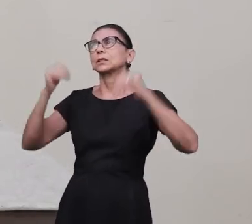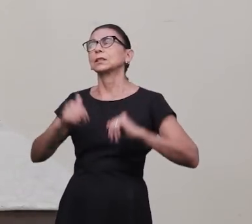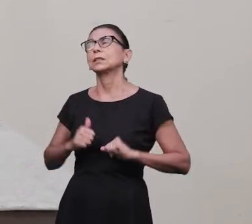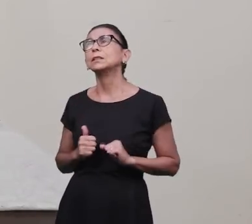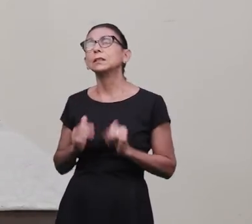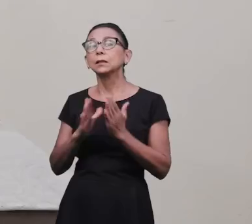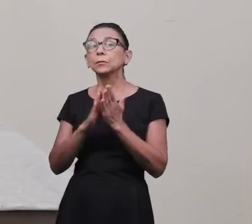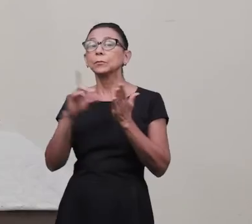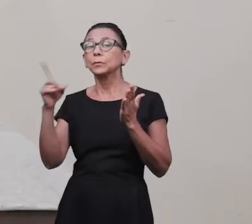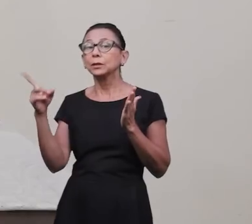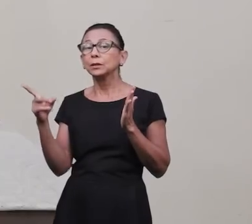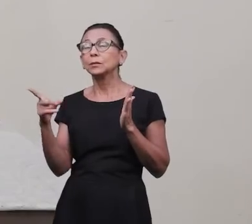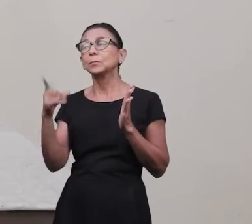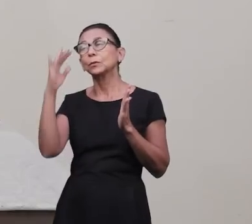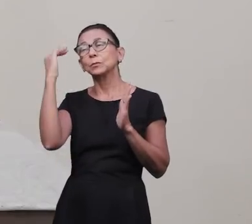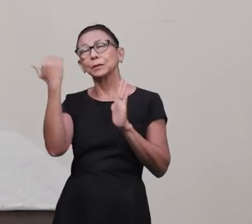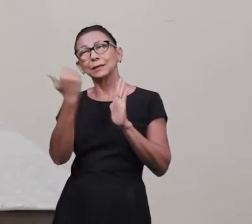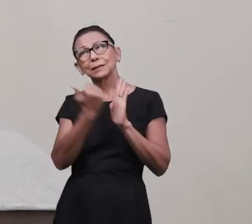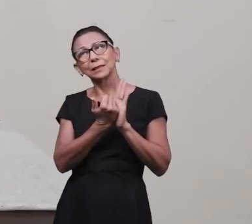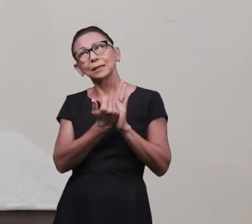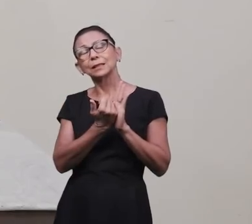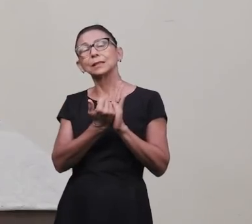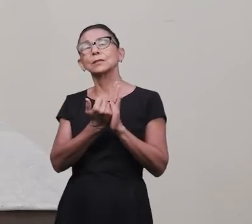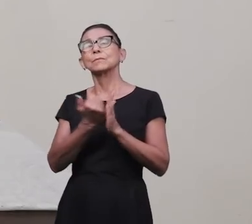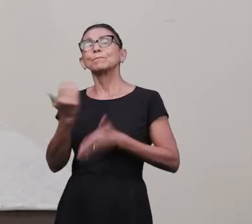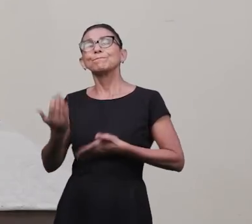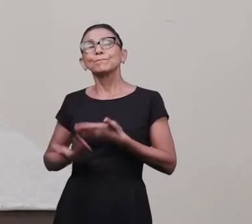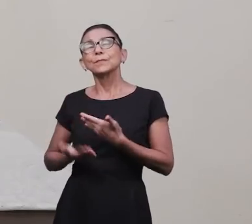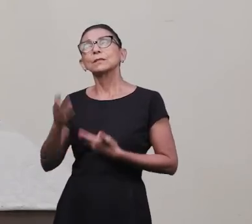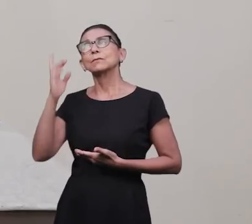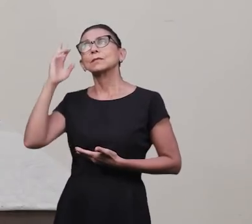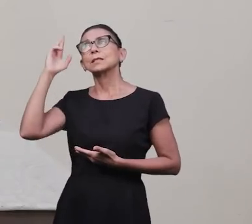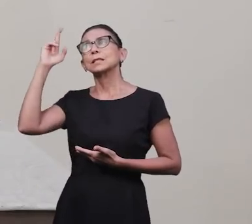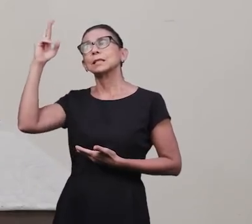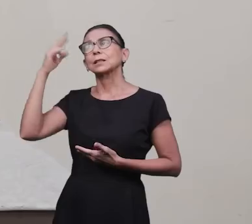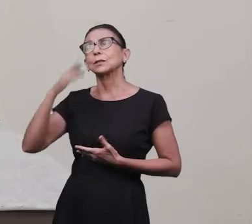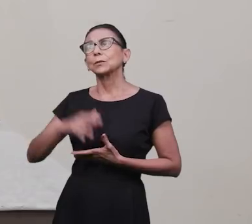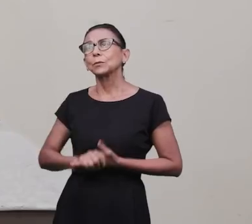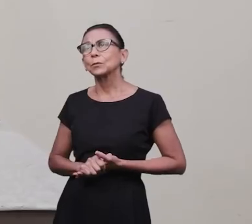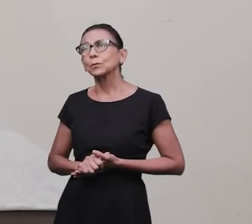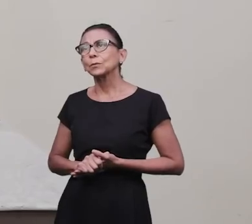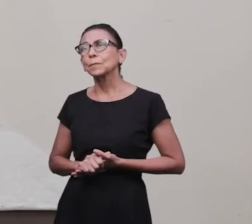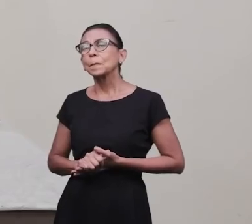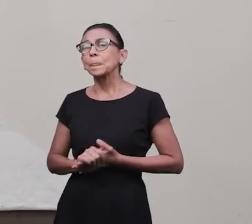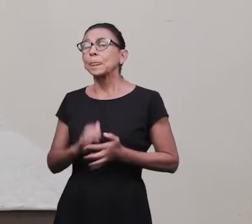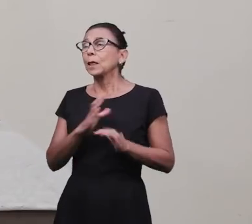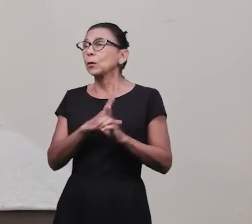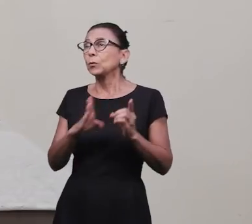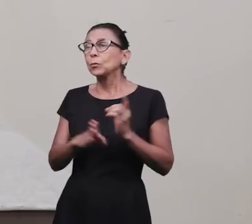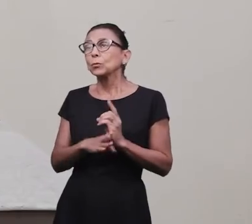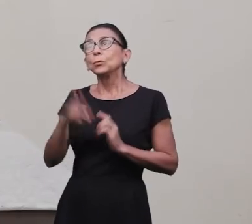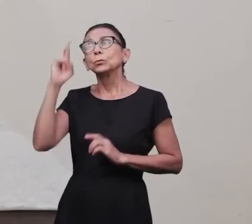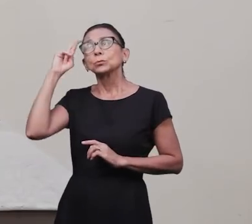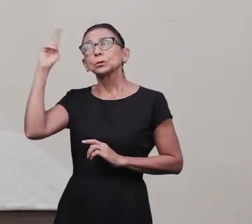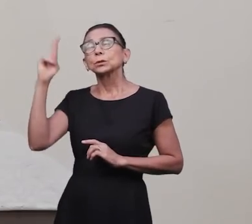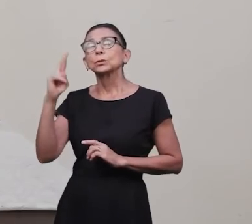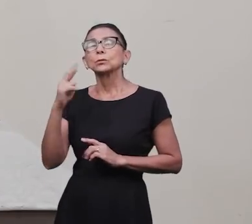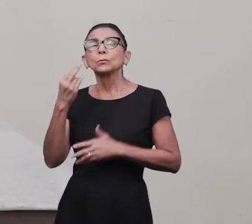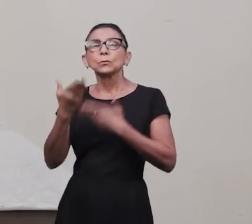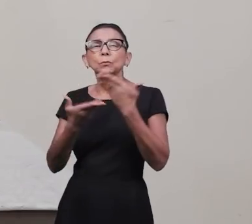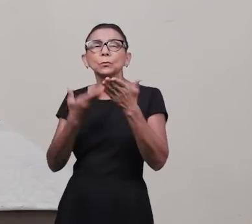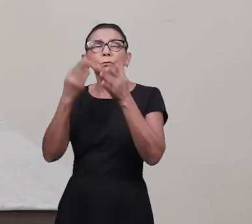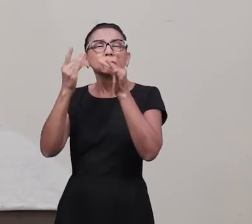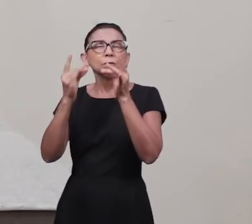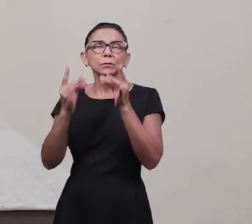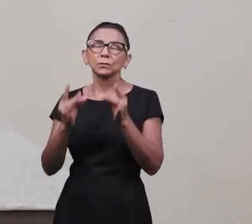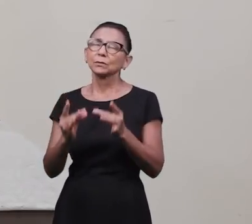eu busco ao Senhor, eu tenho meu zelo pelo culto, tenho vivido meu compromisso com Deus. Por que a prova? Por que a luta?